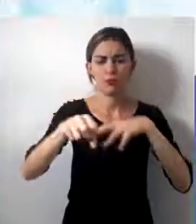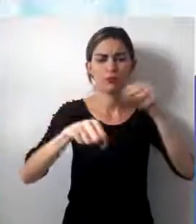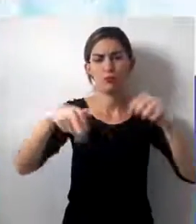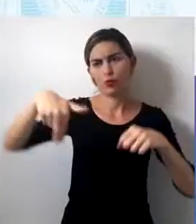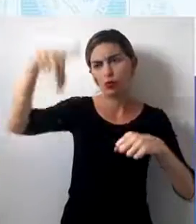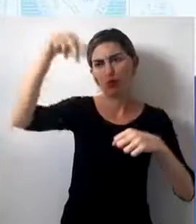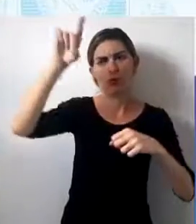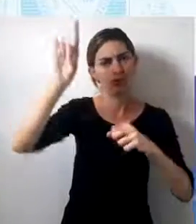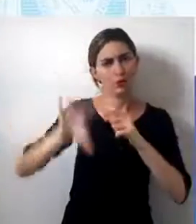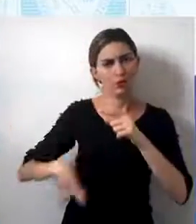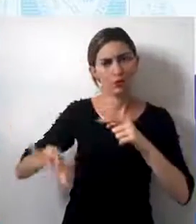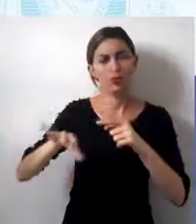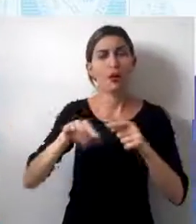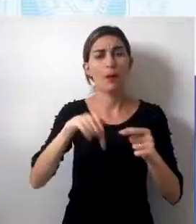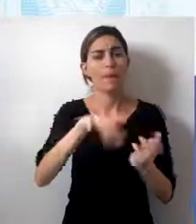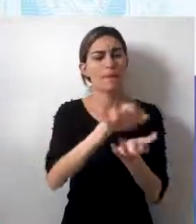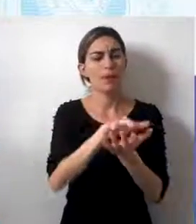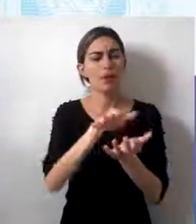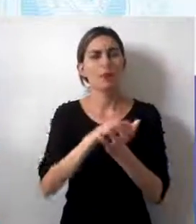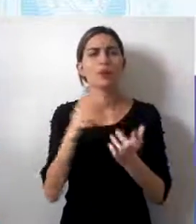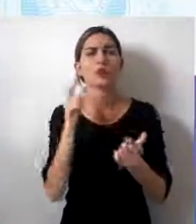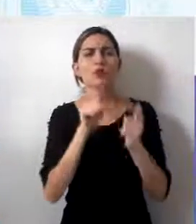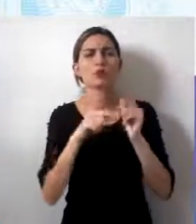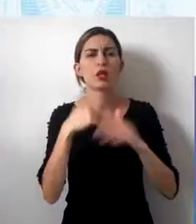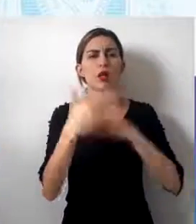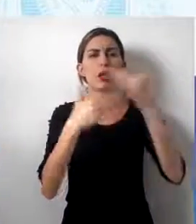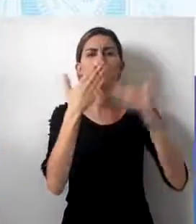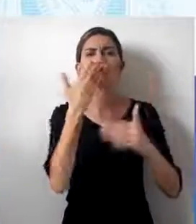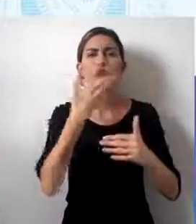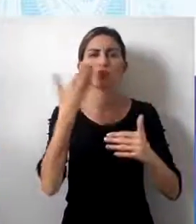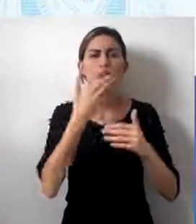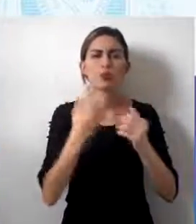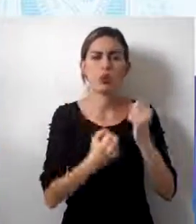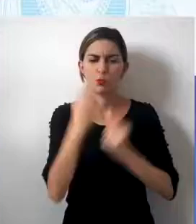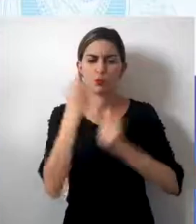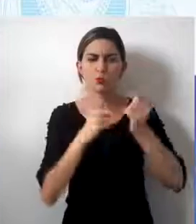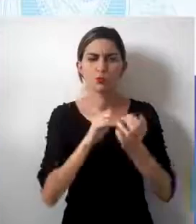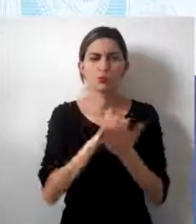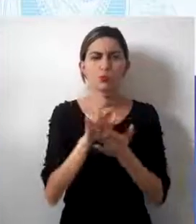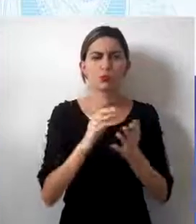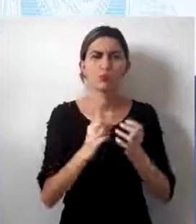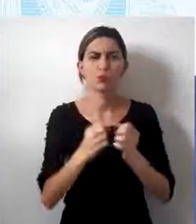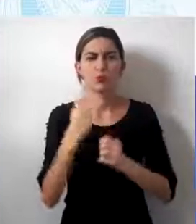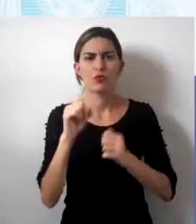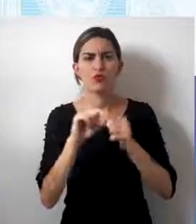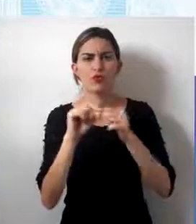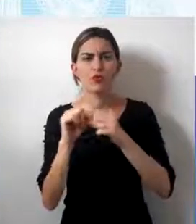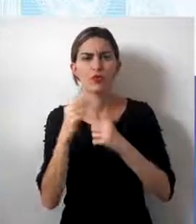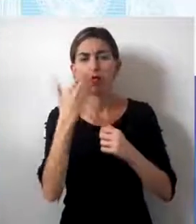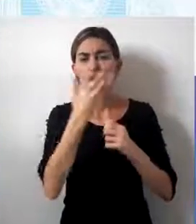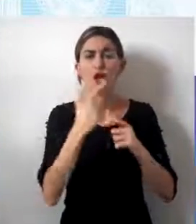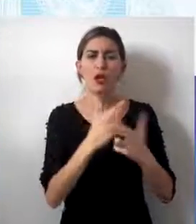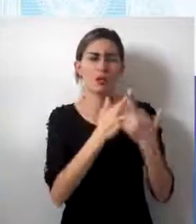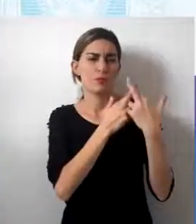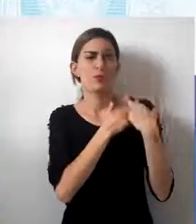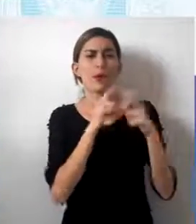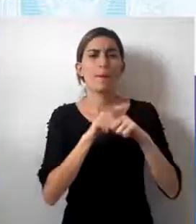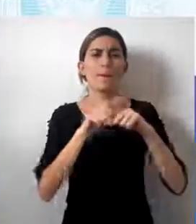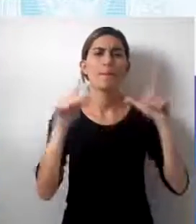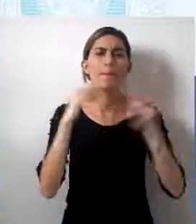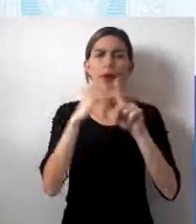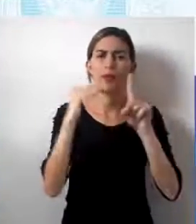período colonial, Pernambuco tornou-se um grande produtor de açúcar e durante muitos anos foi responsável por mais da metade